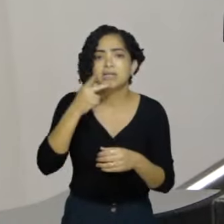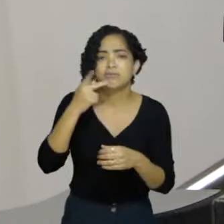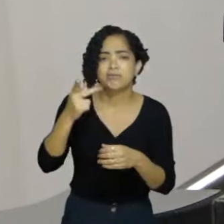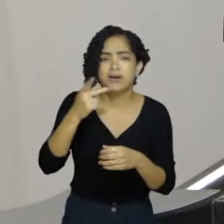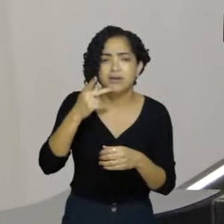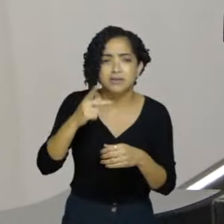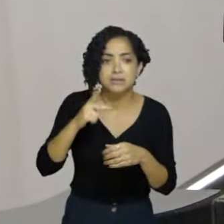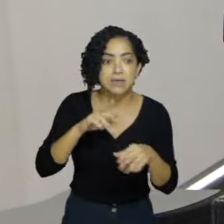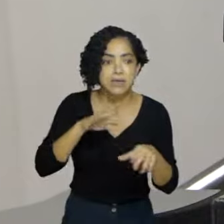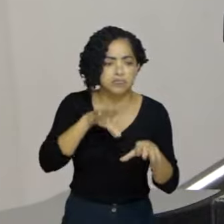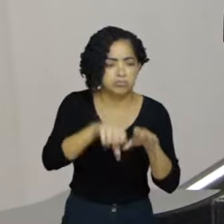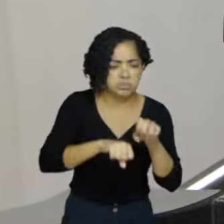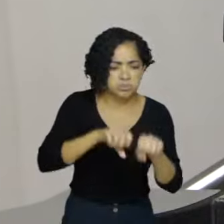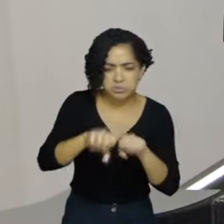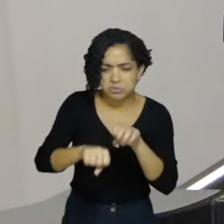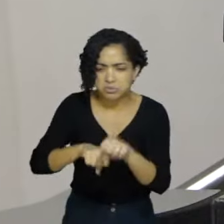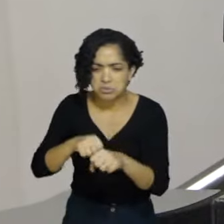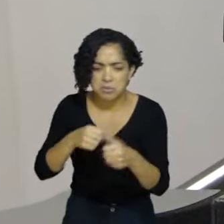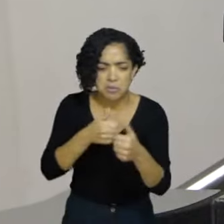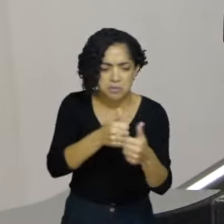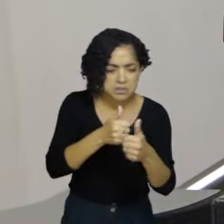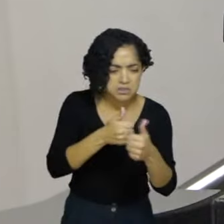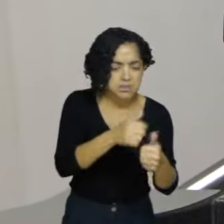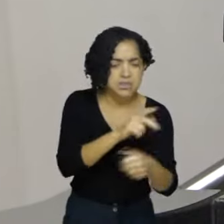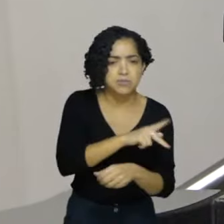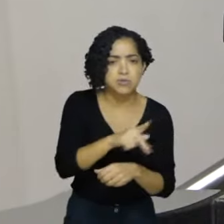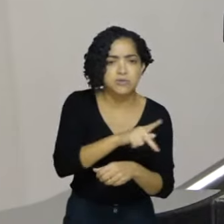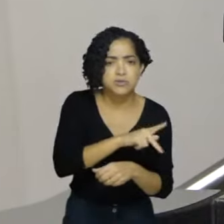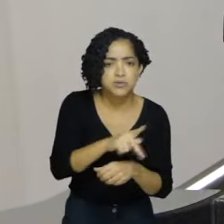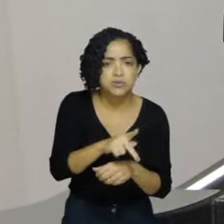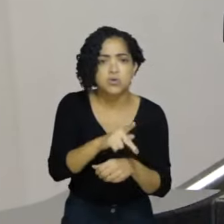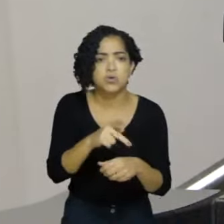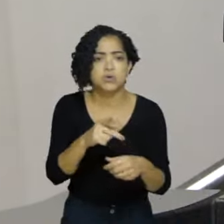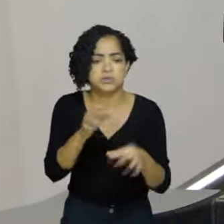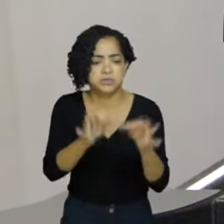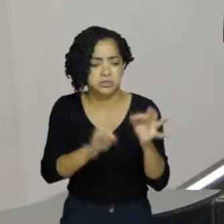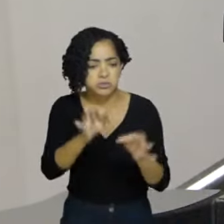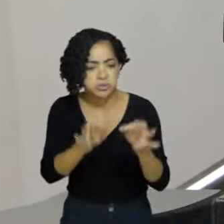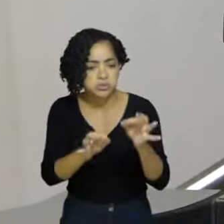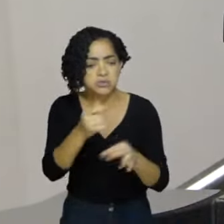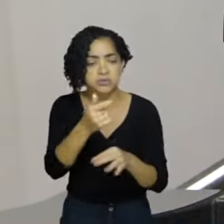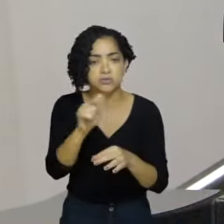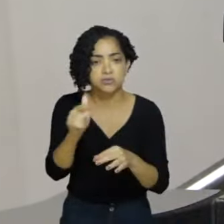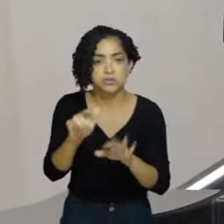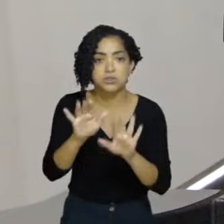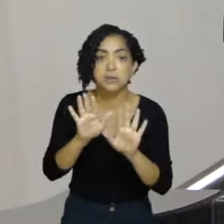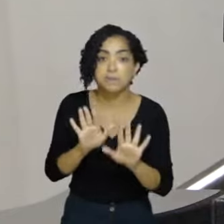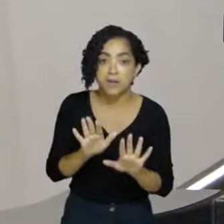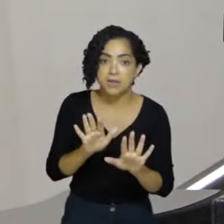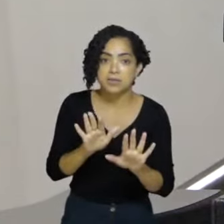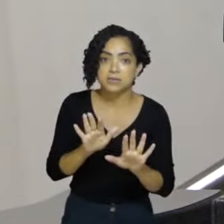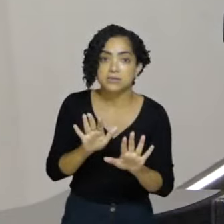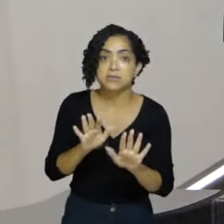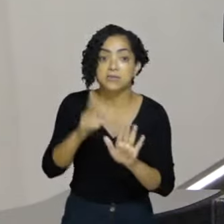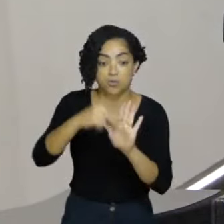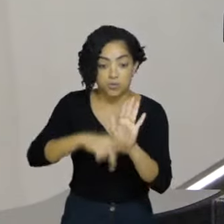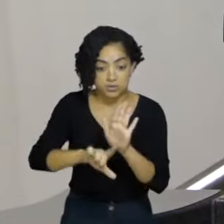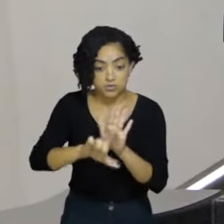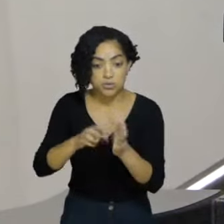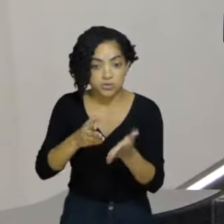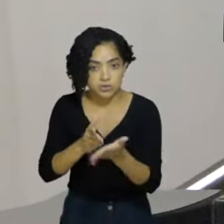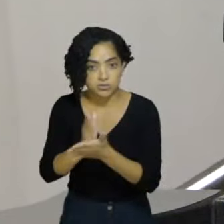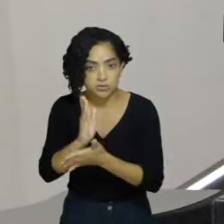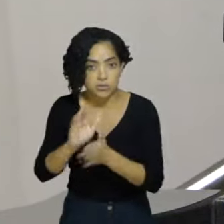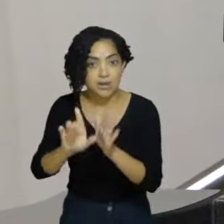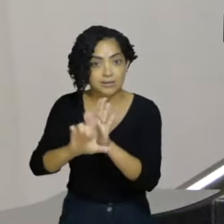às bruxas, que só servia para perseguir professores, e que era uma tremenda injustiça. Pois bem, senhores, mesmo com este projeto aprovado, essa lei